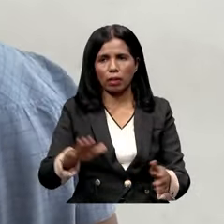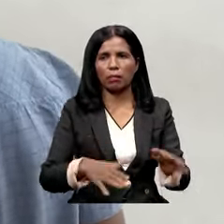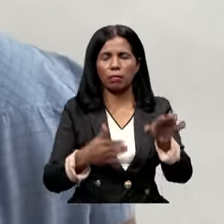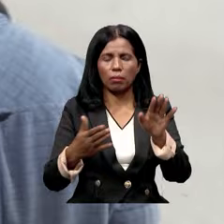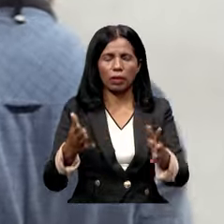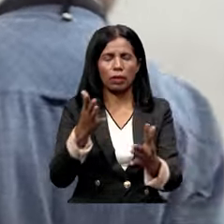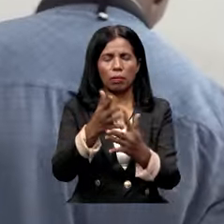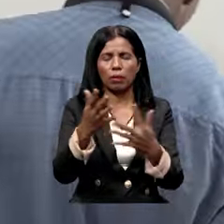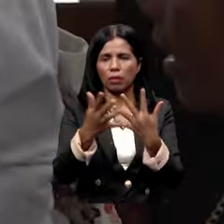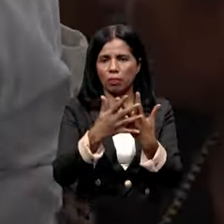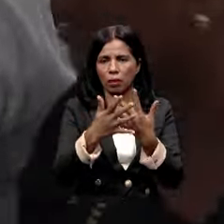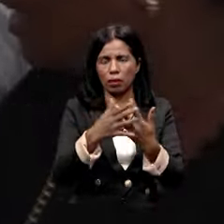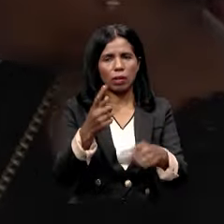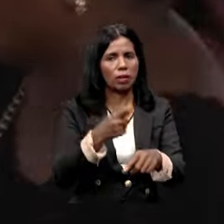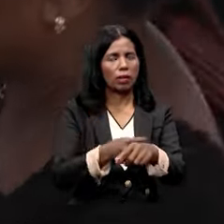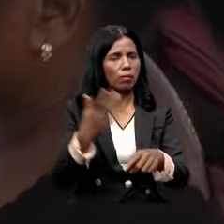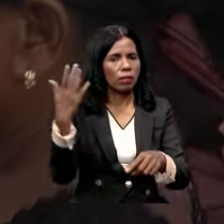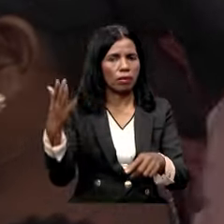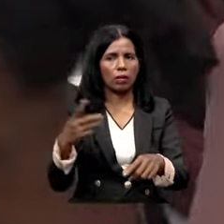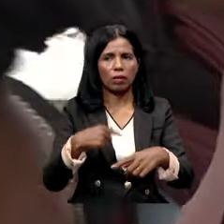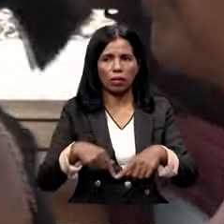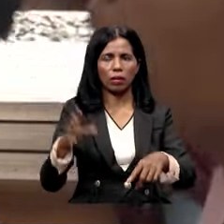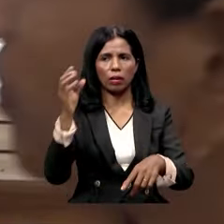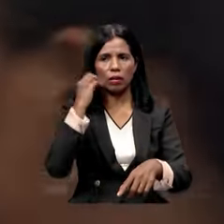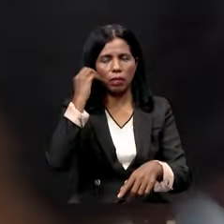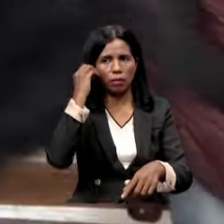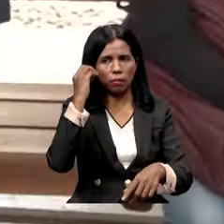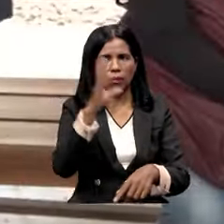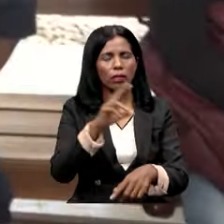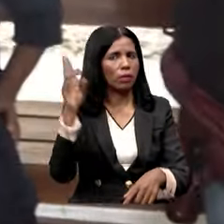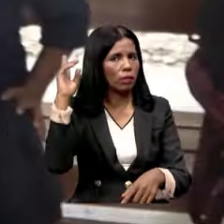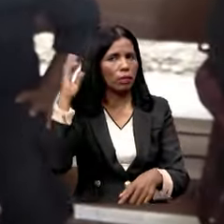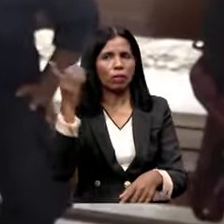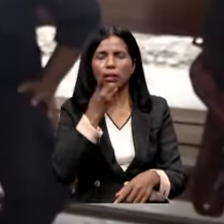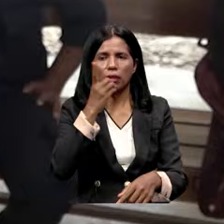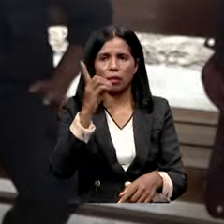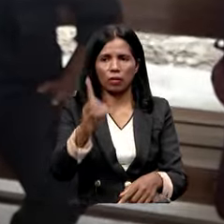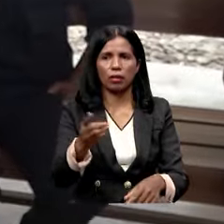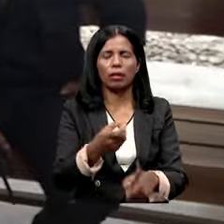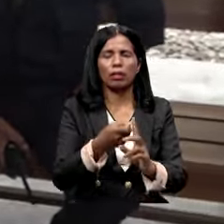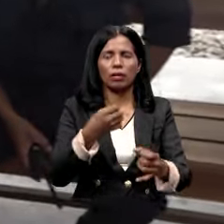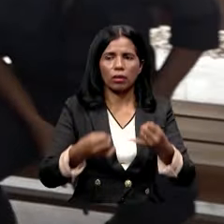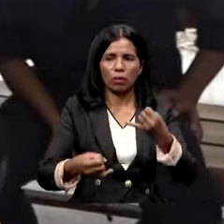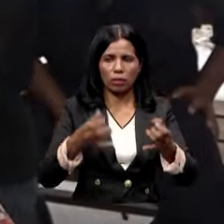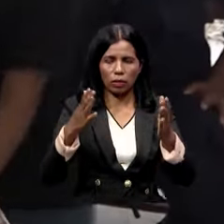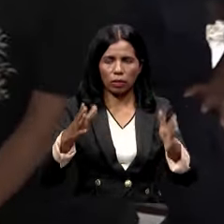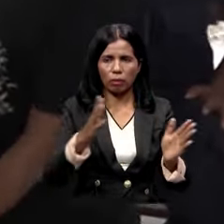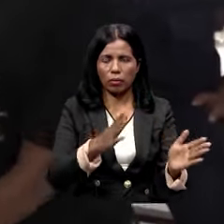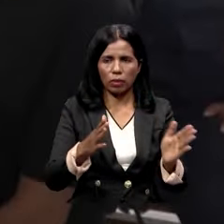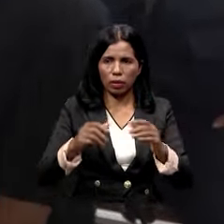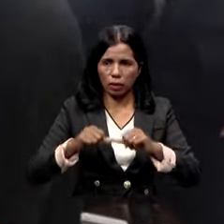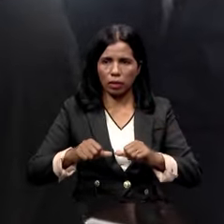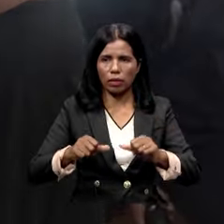sela lara no momento neba arguido iha uma. A foi rona tia declaração husi arguido, juiz processo decide